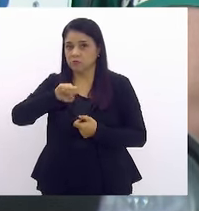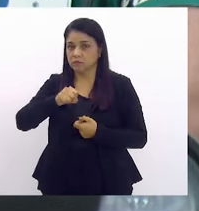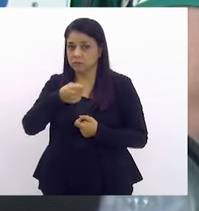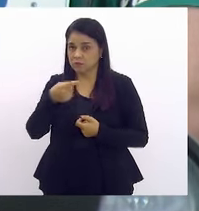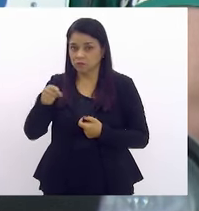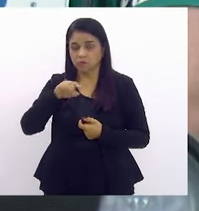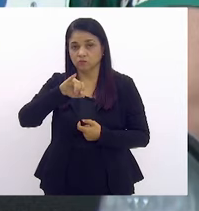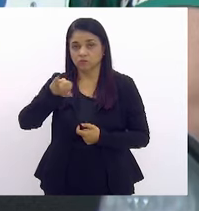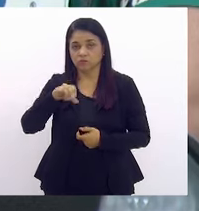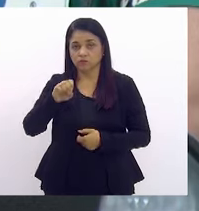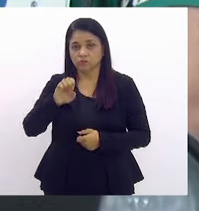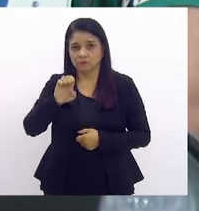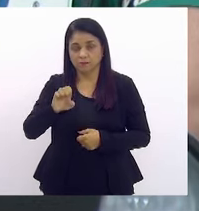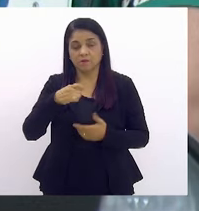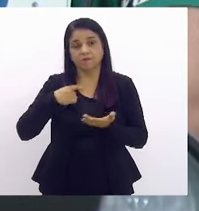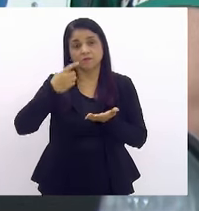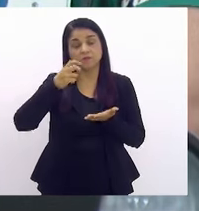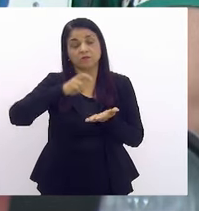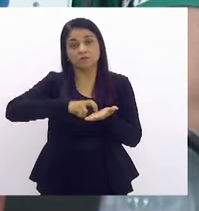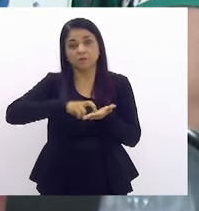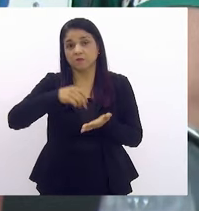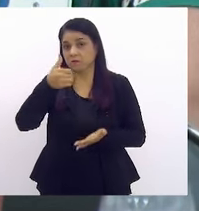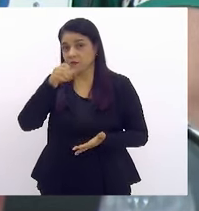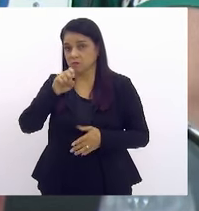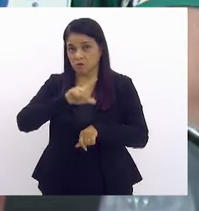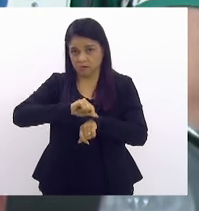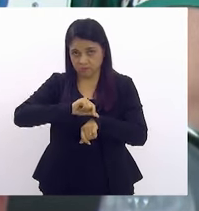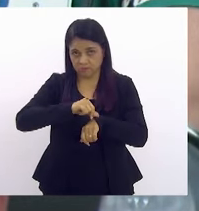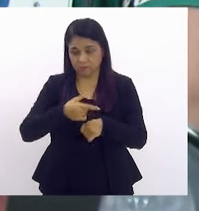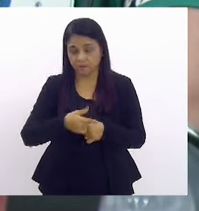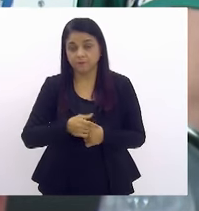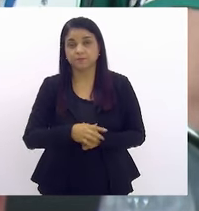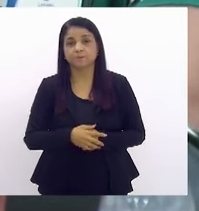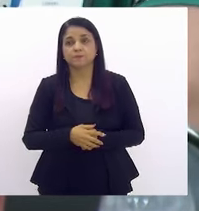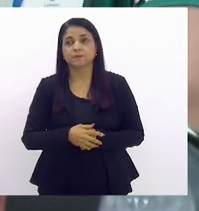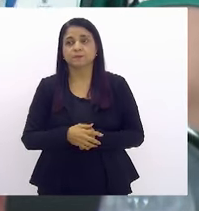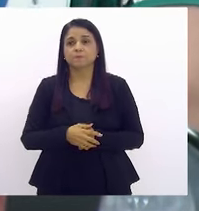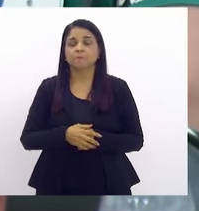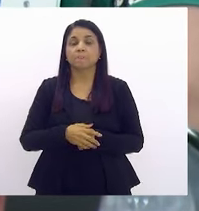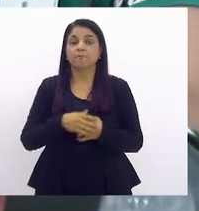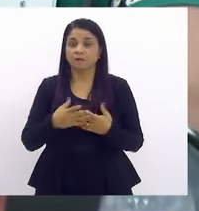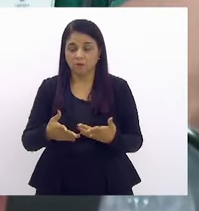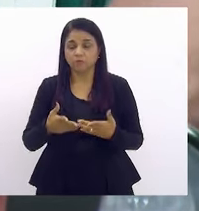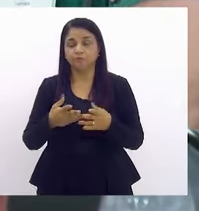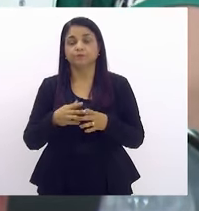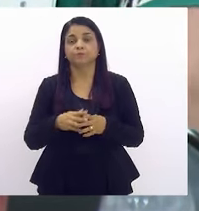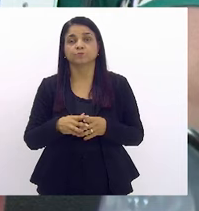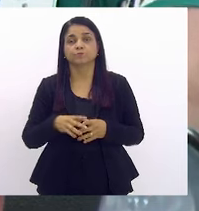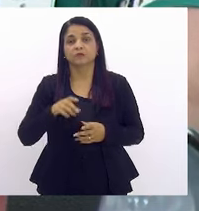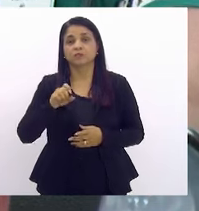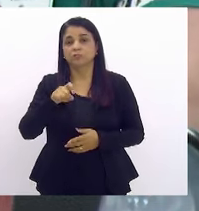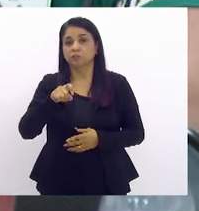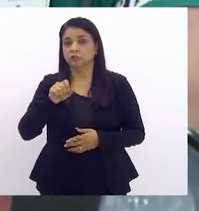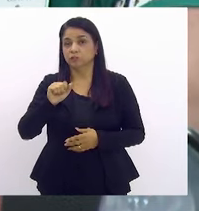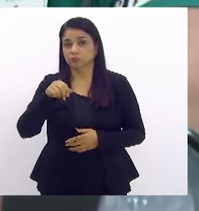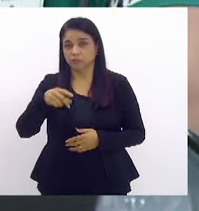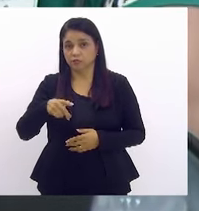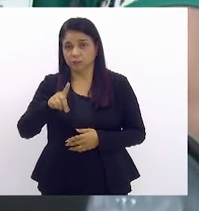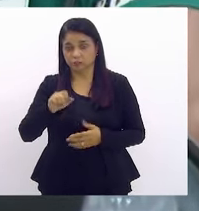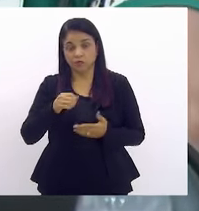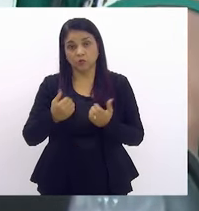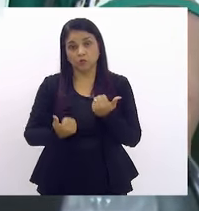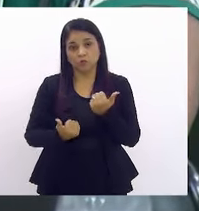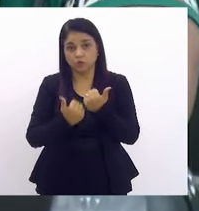da manhã. Só para a gente fazer uma recapitulação, Xande, eu... Estou como subsecretário, mas entrei